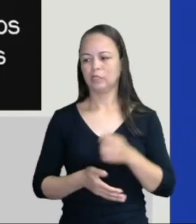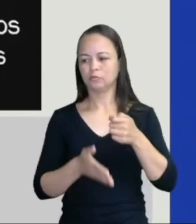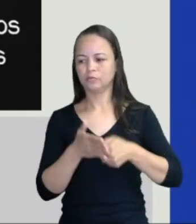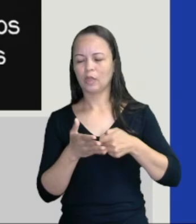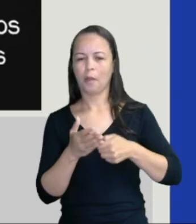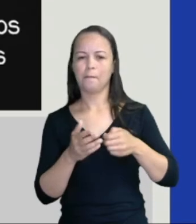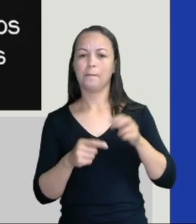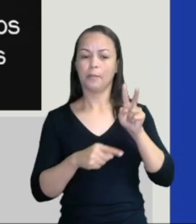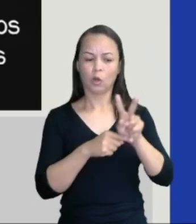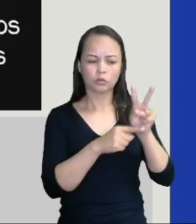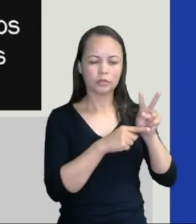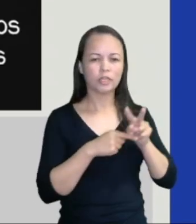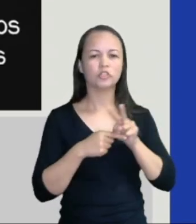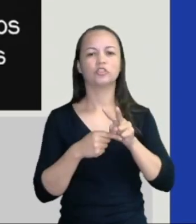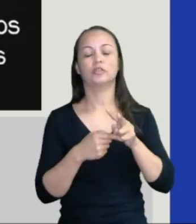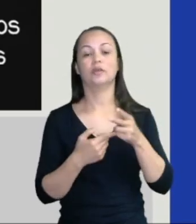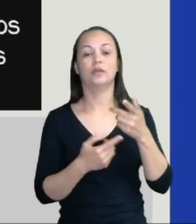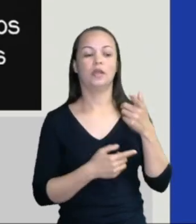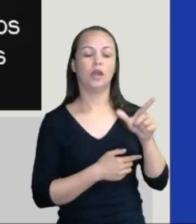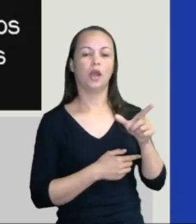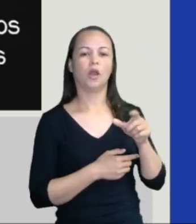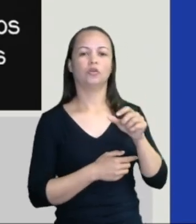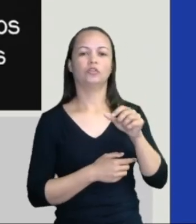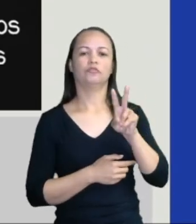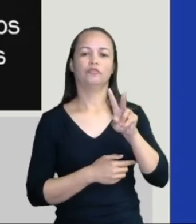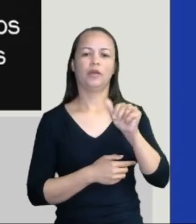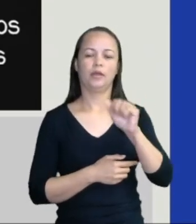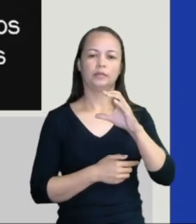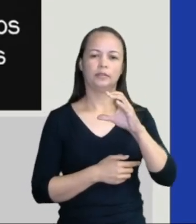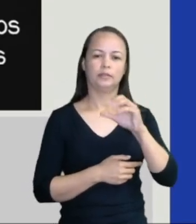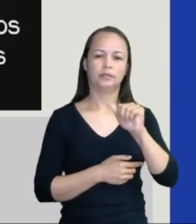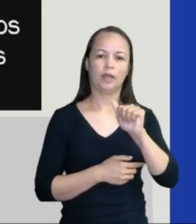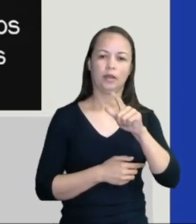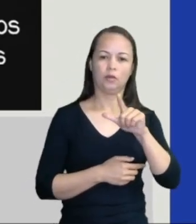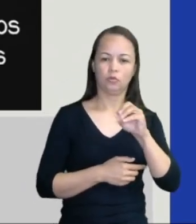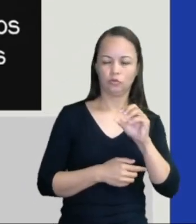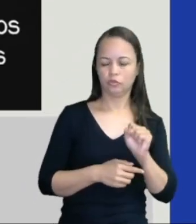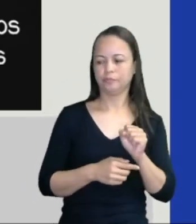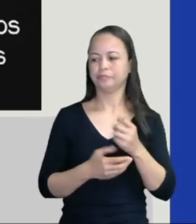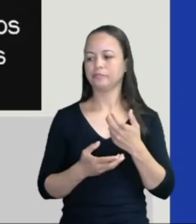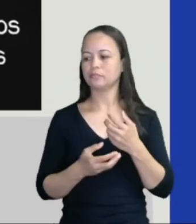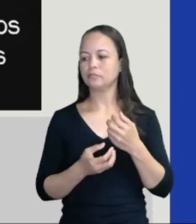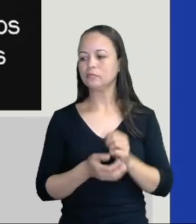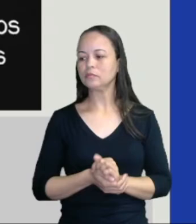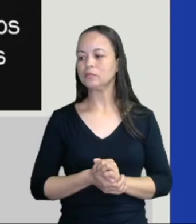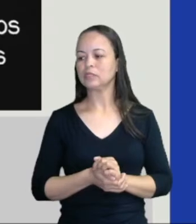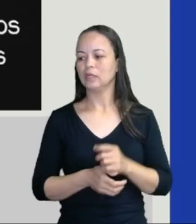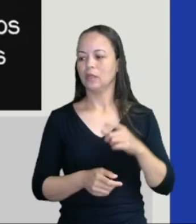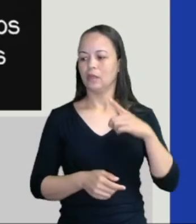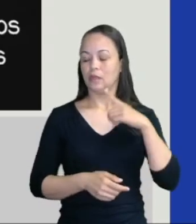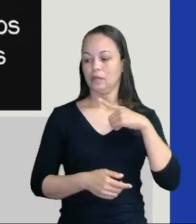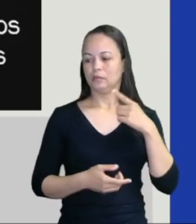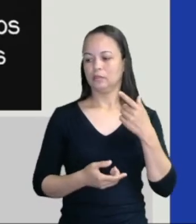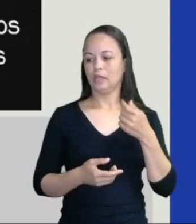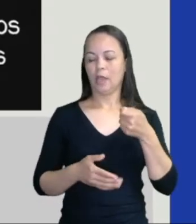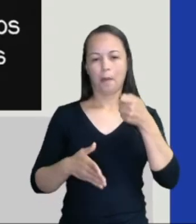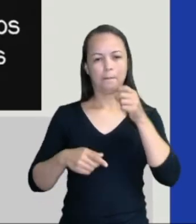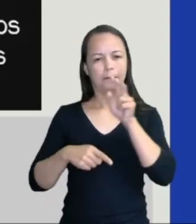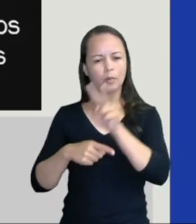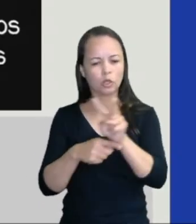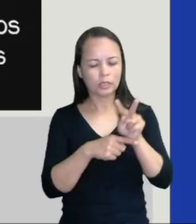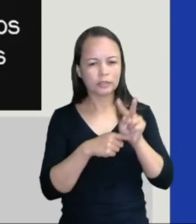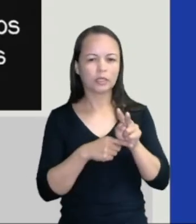e dar proteção aos vassalos. A vassalagem, recebia terra, tinha proteção contra